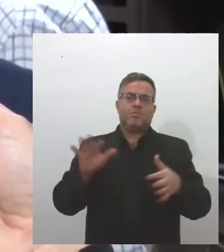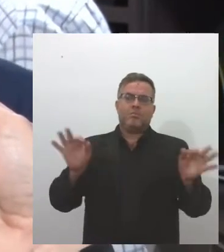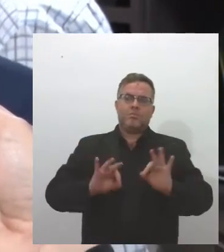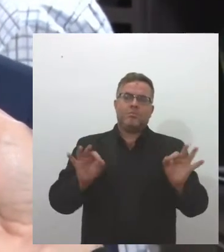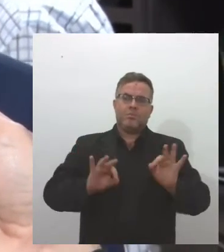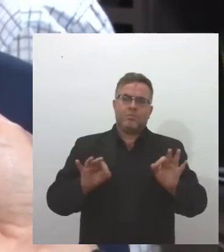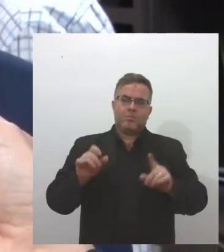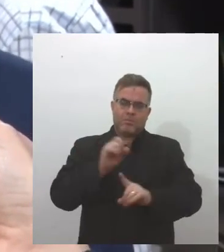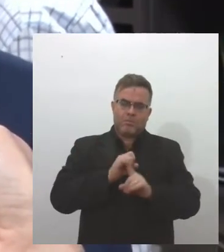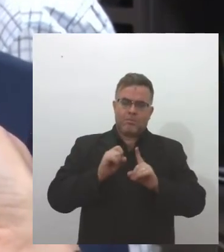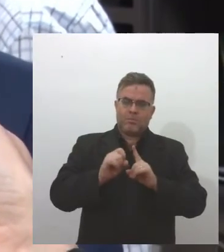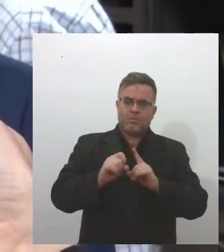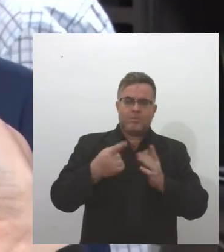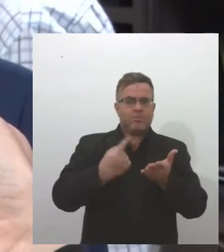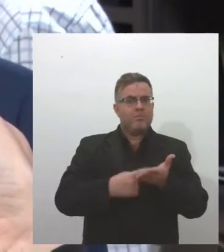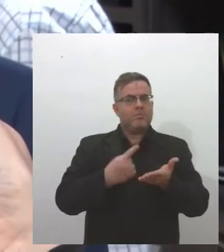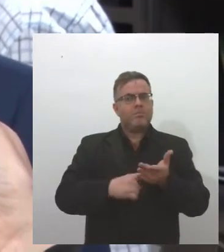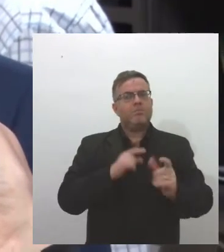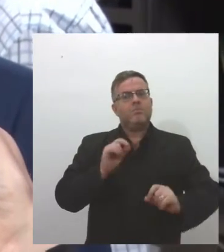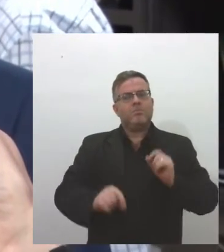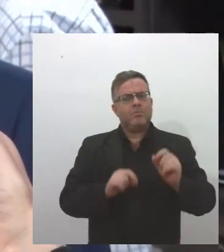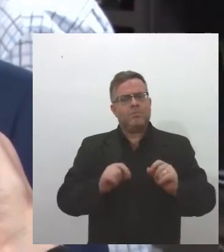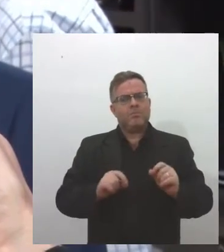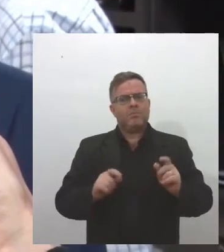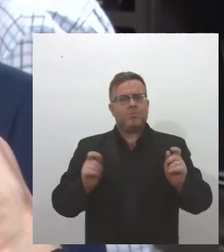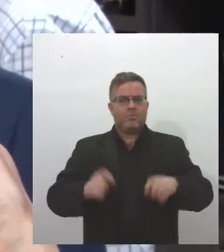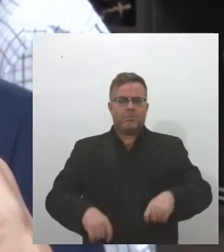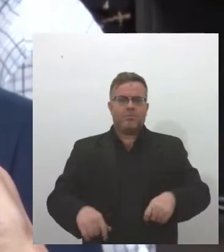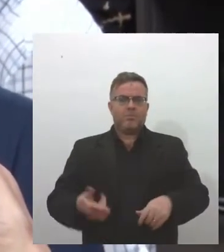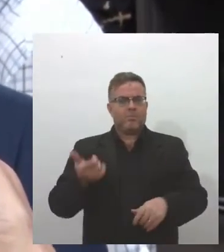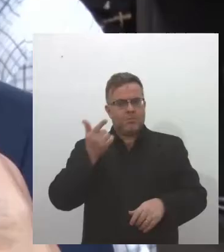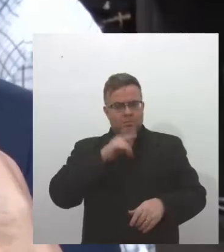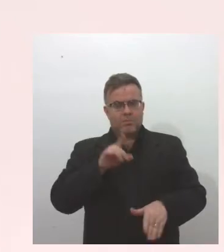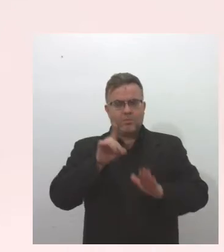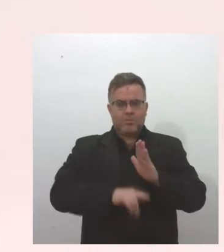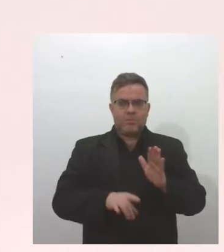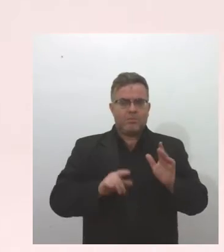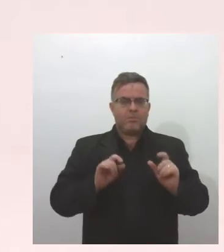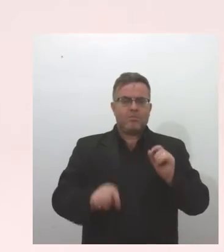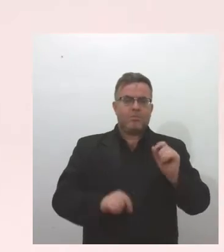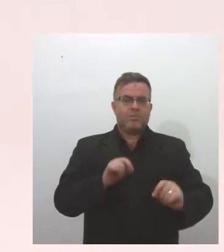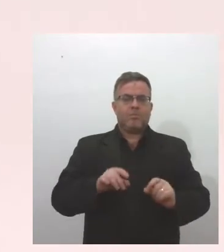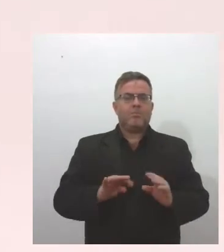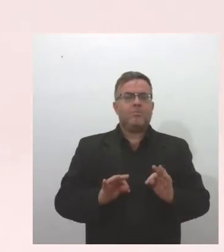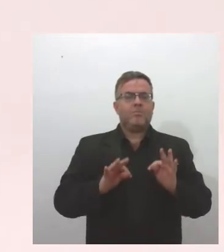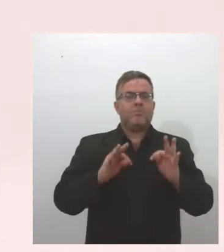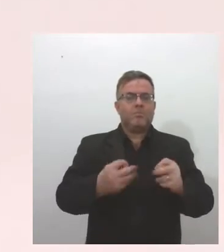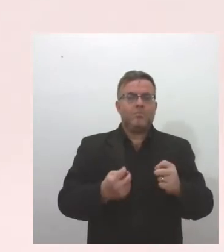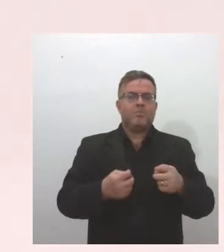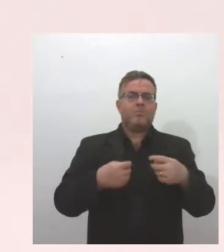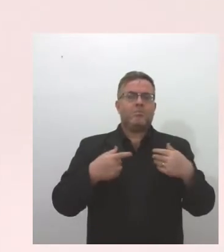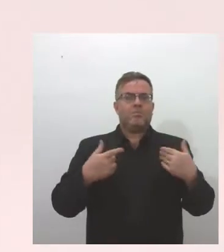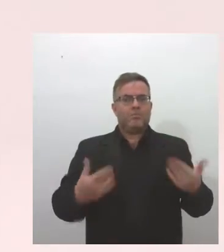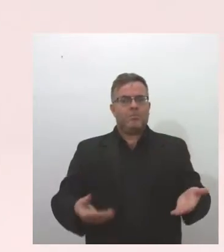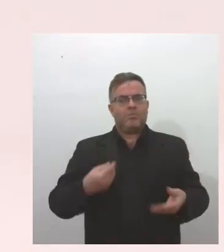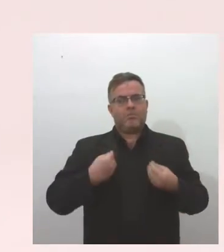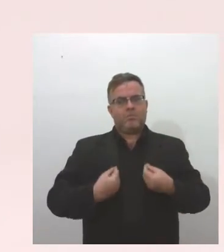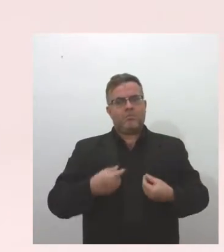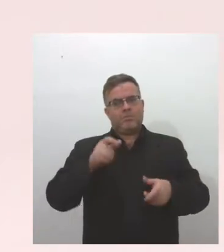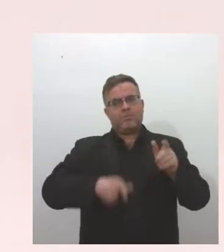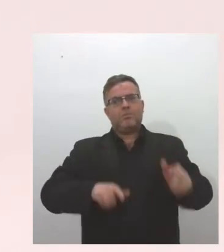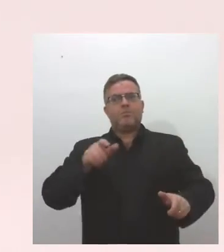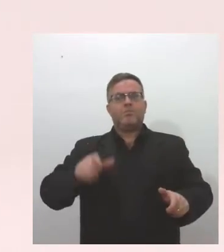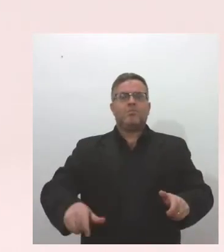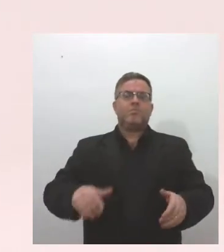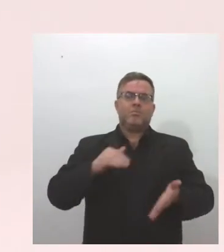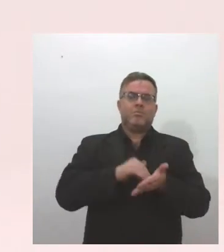e cobrando do poder público a garantia dos direitos fundamentais de todos os cidadãos. Na reunião participou também a secretária de Inclusão